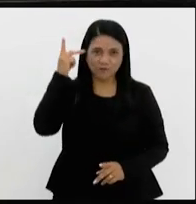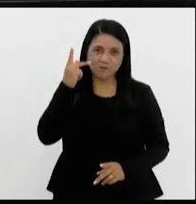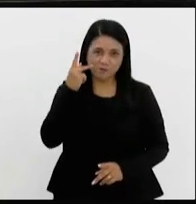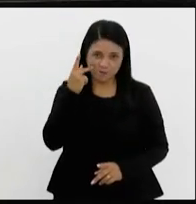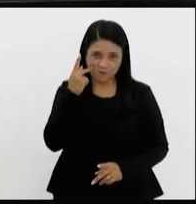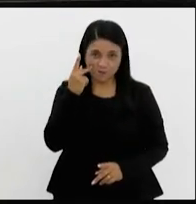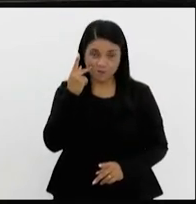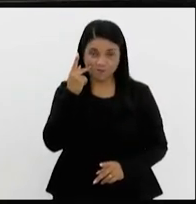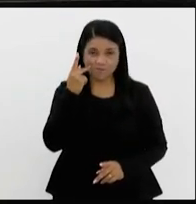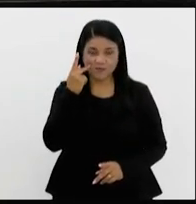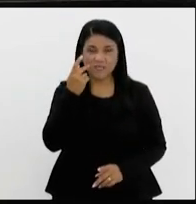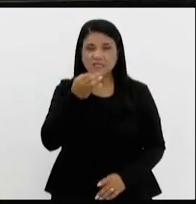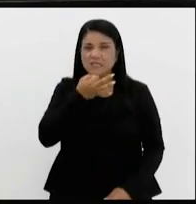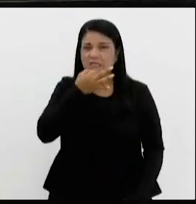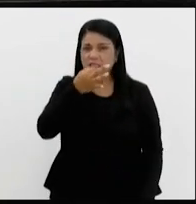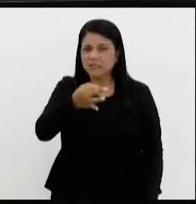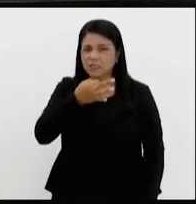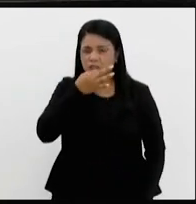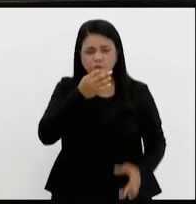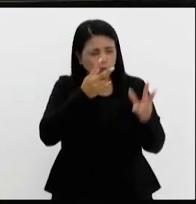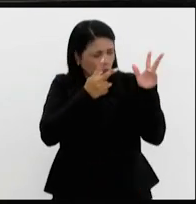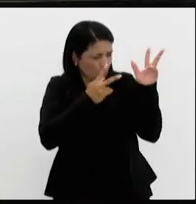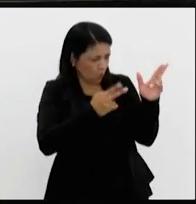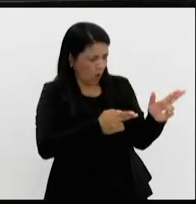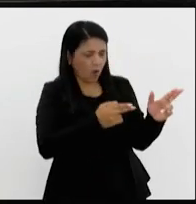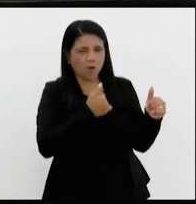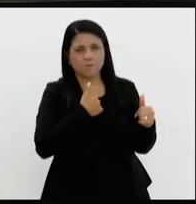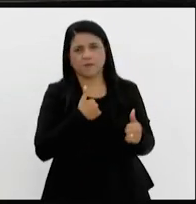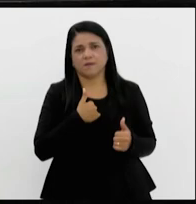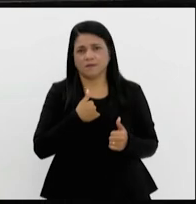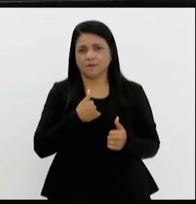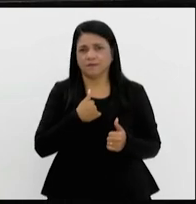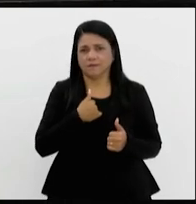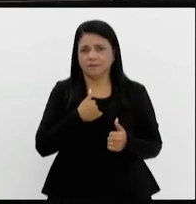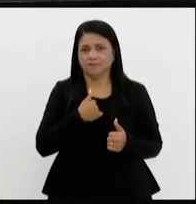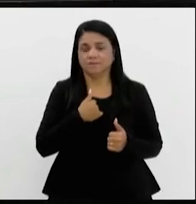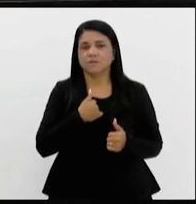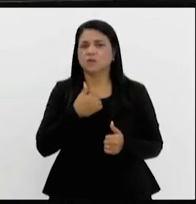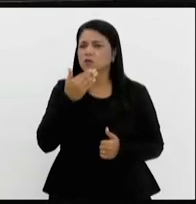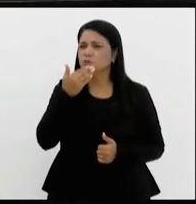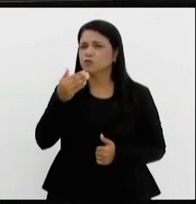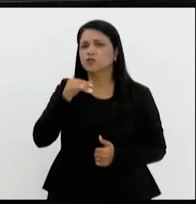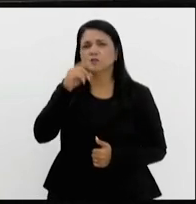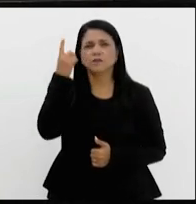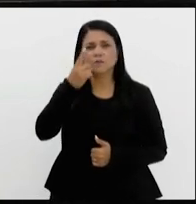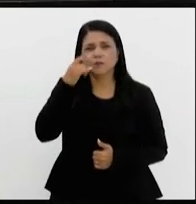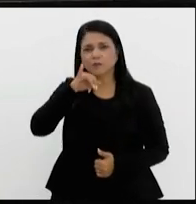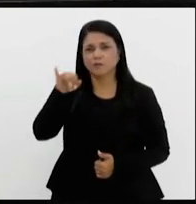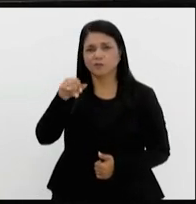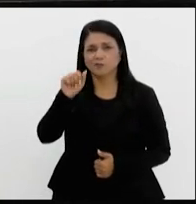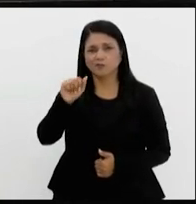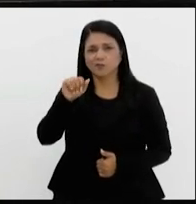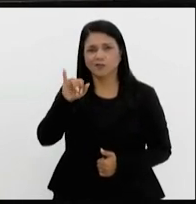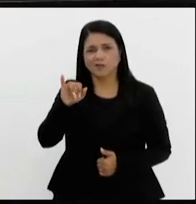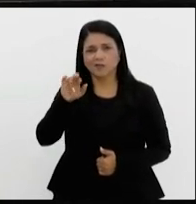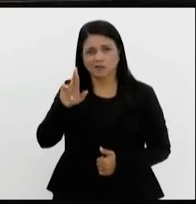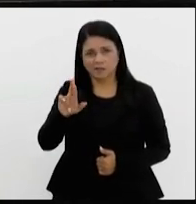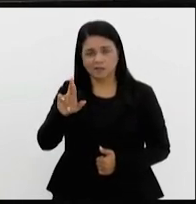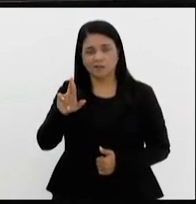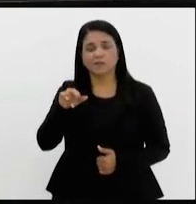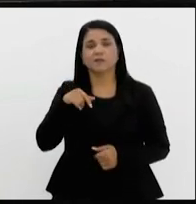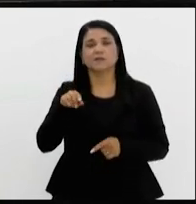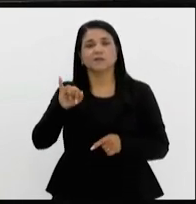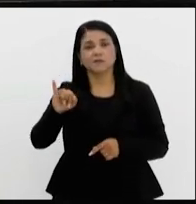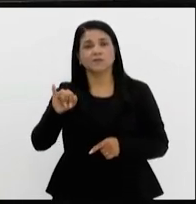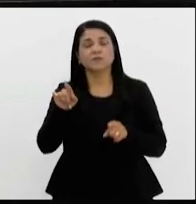que é tão crítico quanto eu, mas eu até pediria ao Jari, ao nosso colega, todos os deputados,